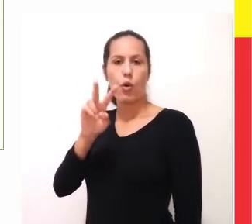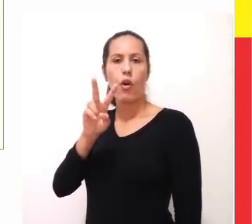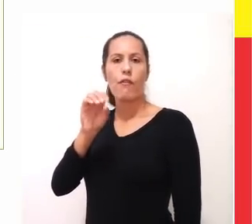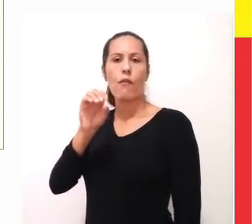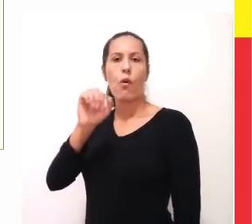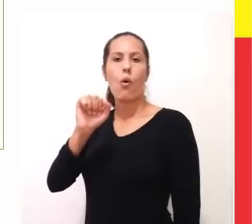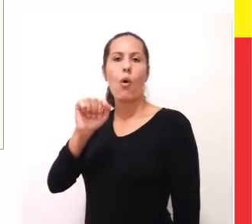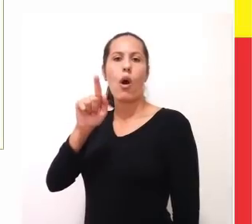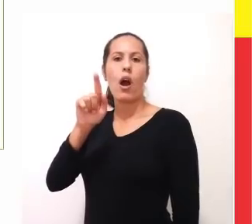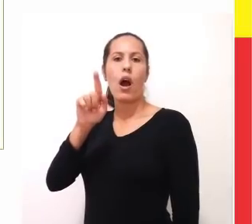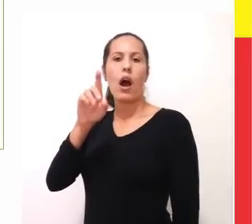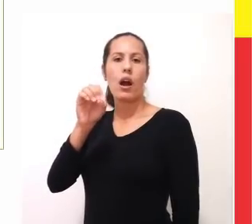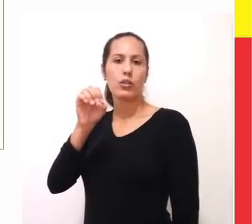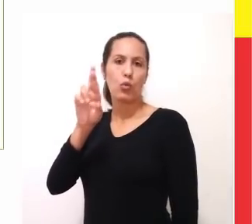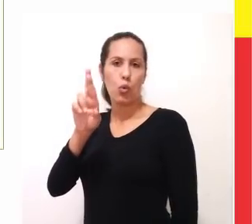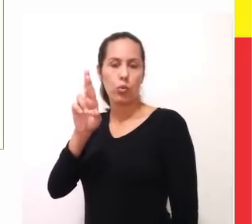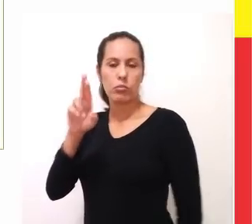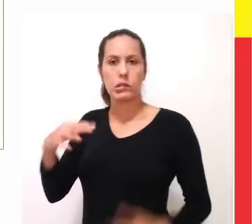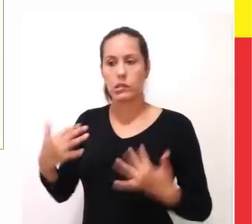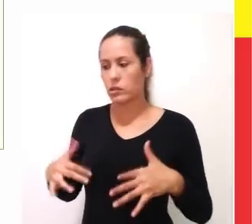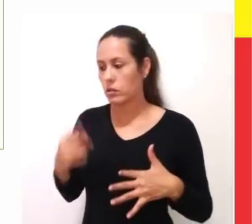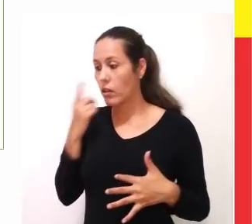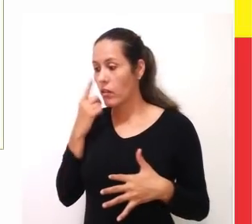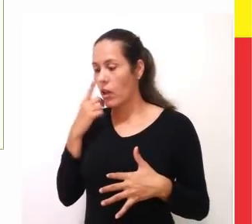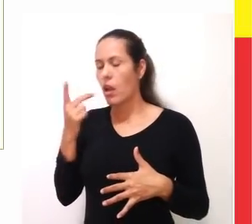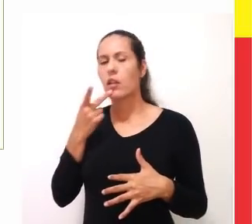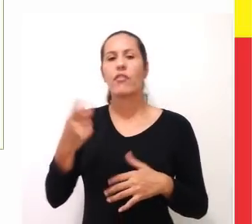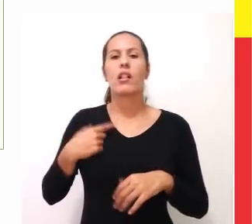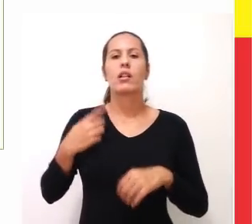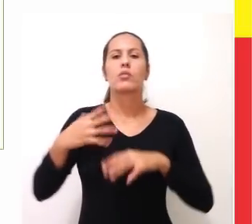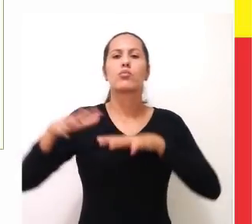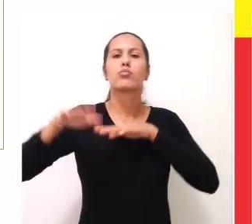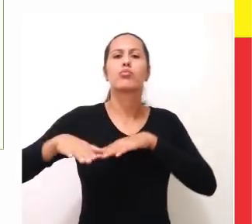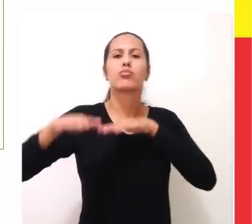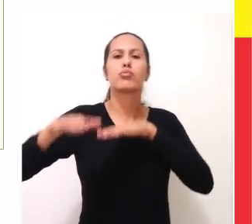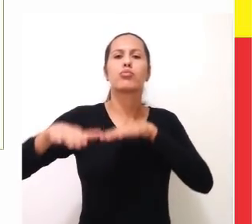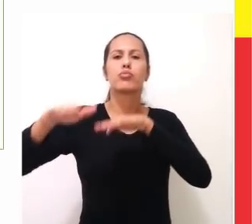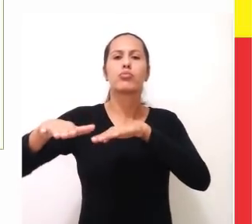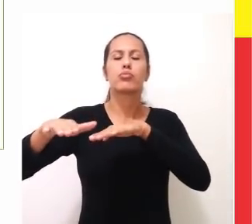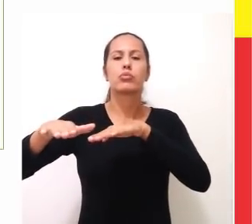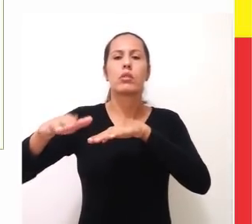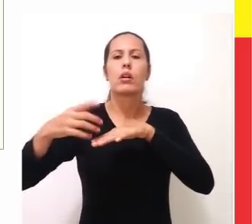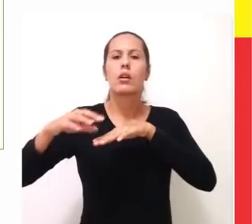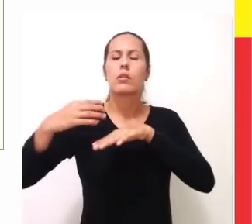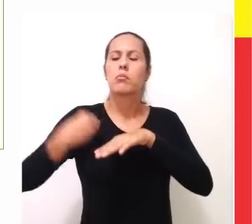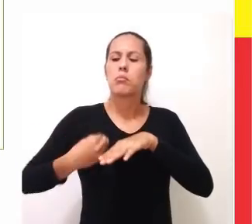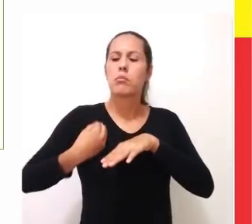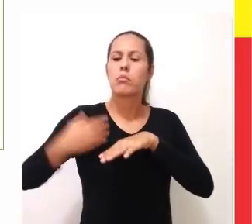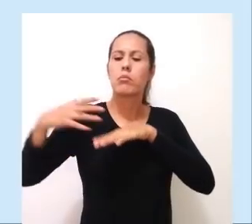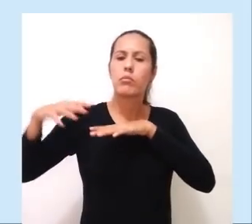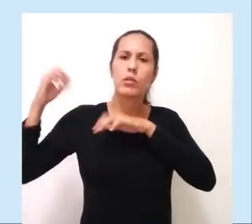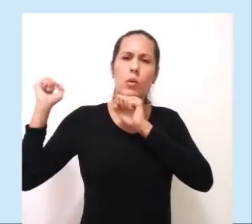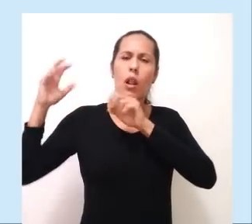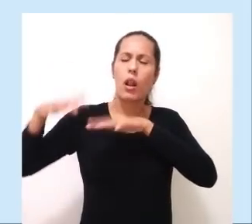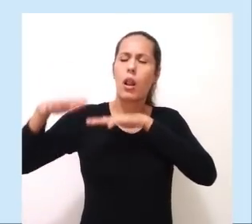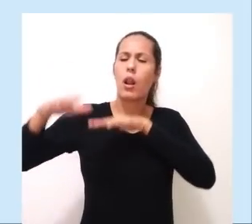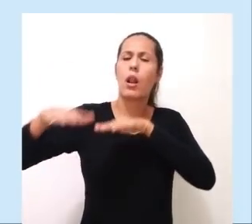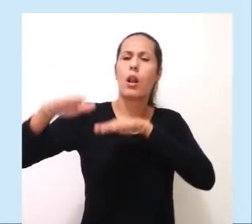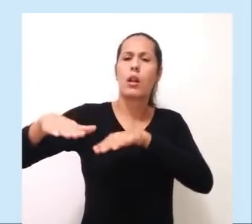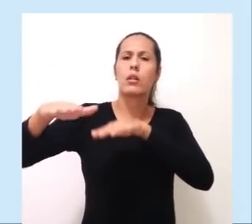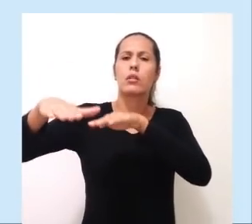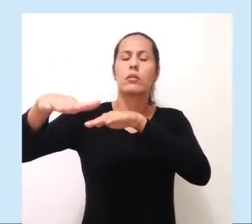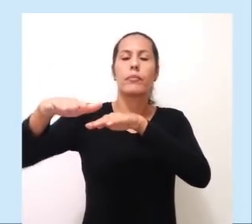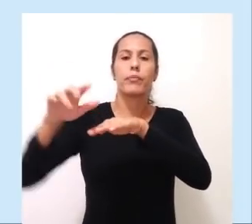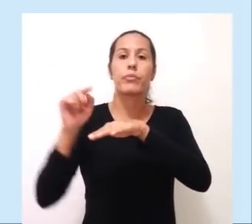verbo ouve-se está no presente, mas tem um caminhava que marcava o passado. É justamente o seguinte: o presente